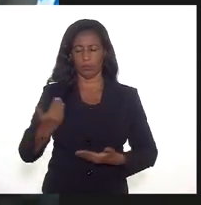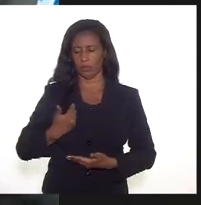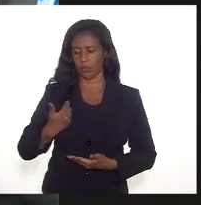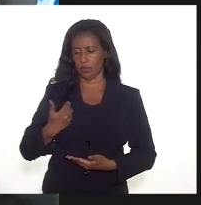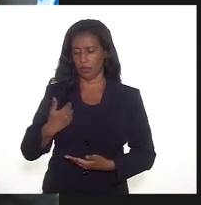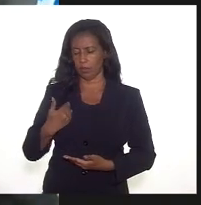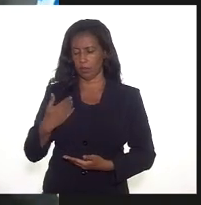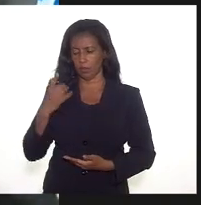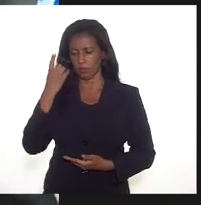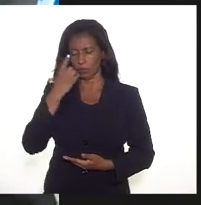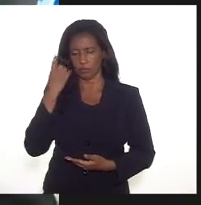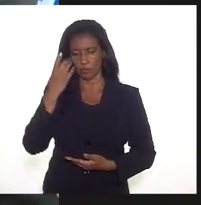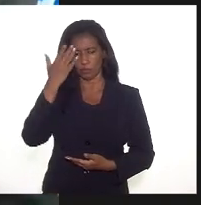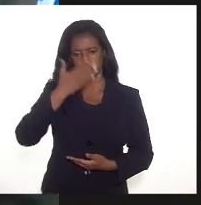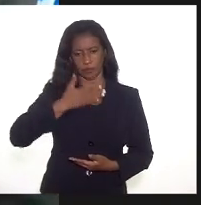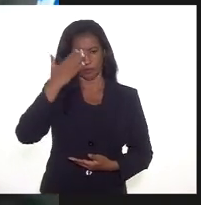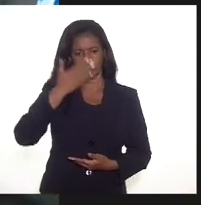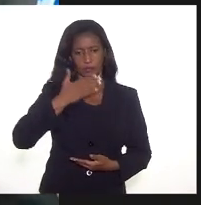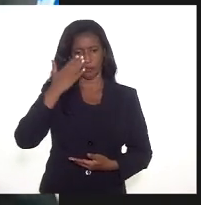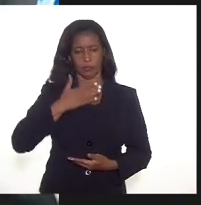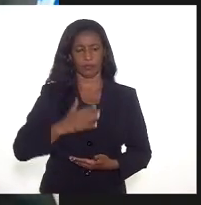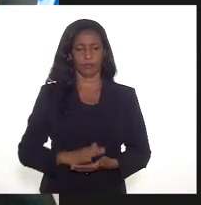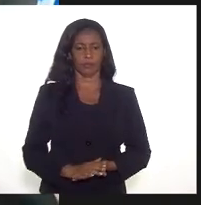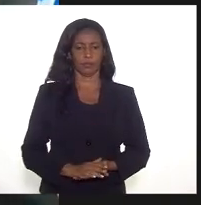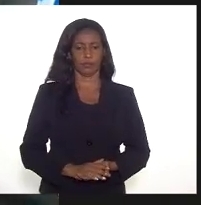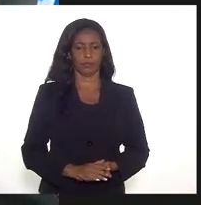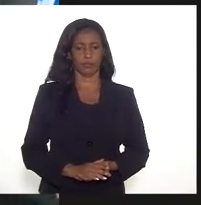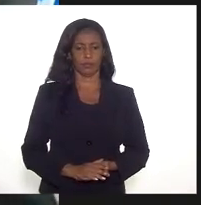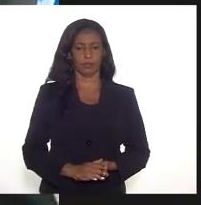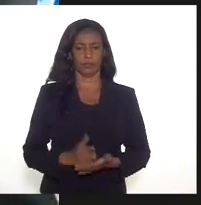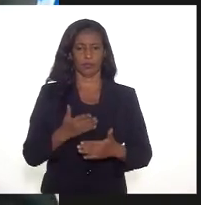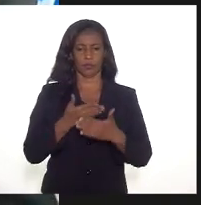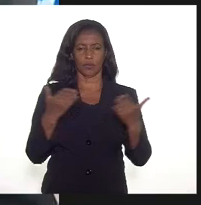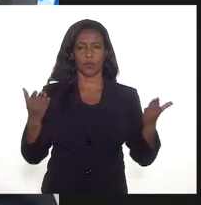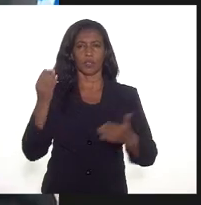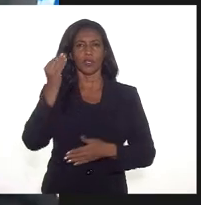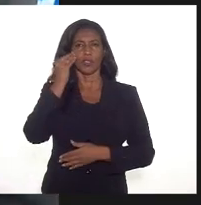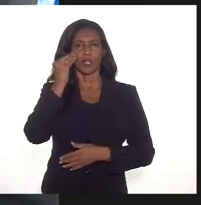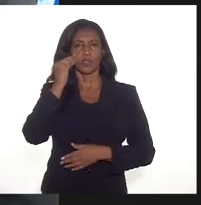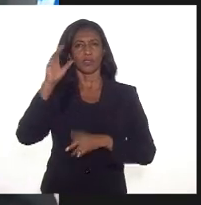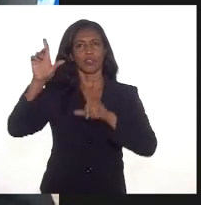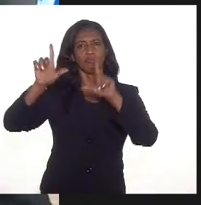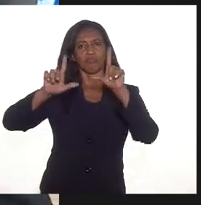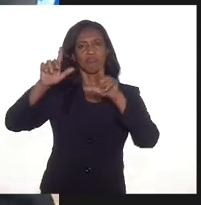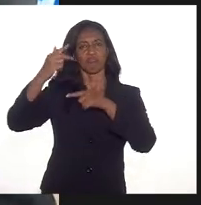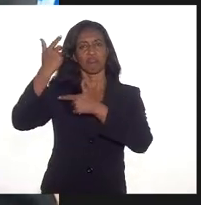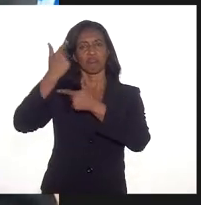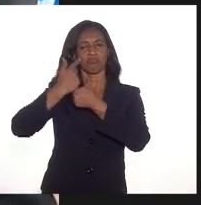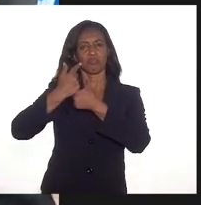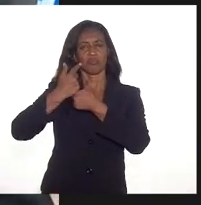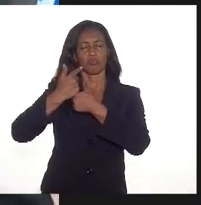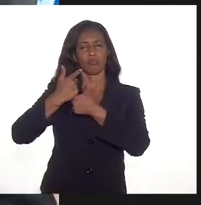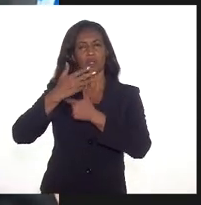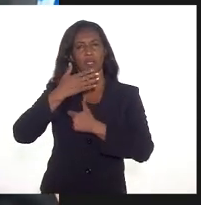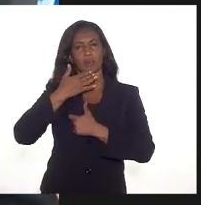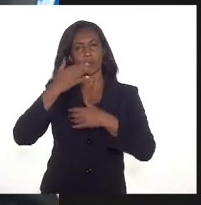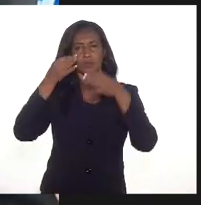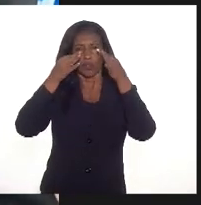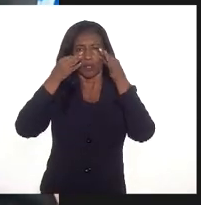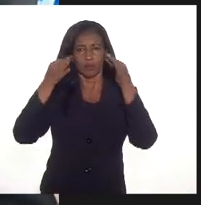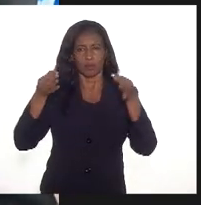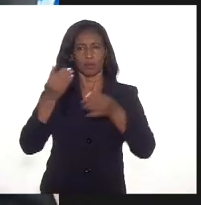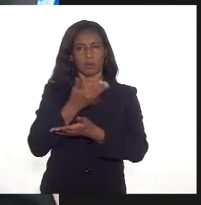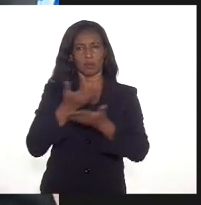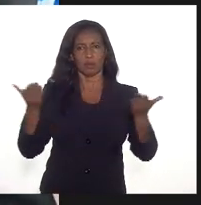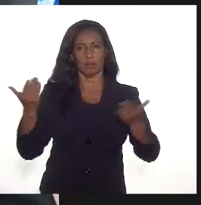aqui presentes, funcionários da casa e vocês que assistem pela TV Alerta. Eu quero pedir atenção dos nobres